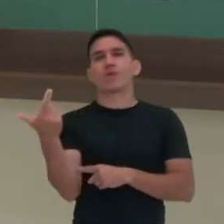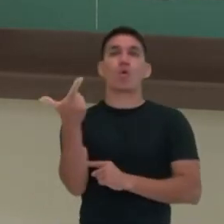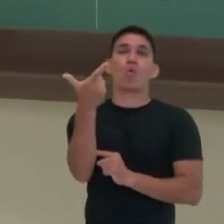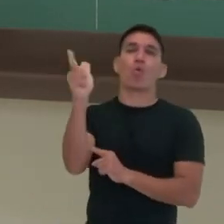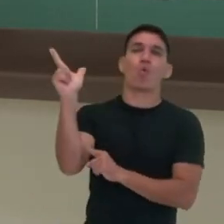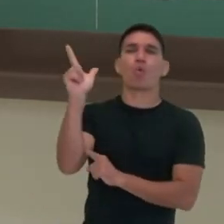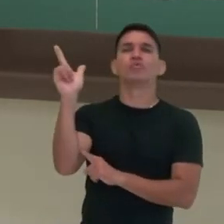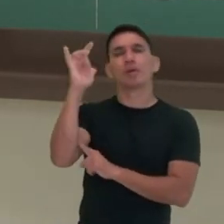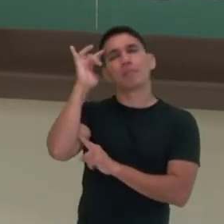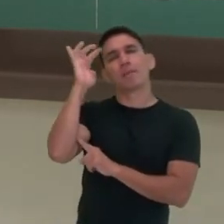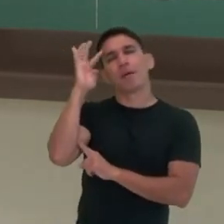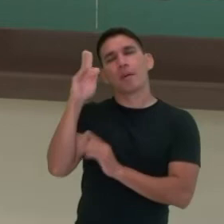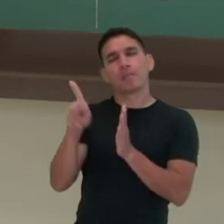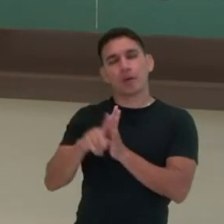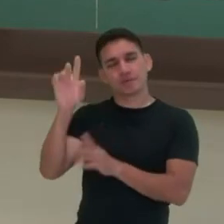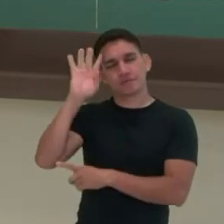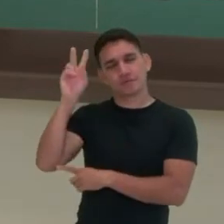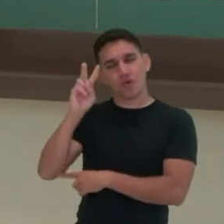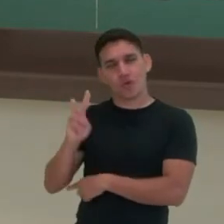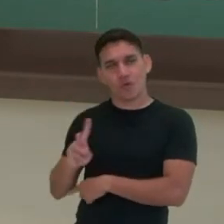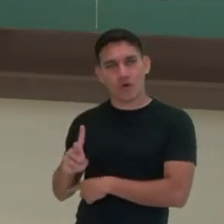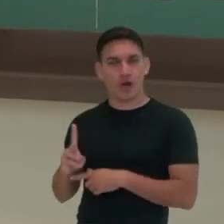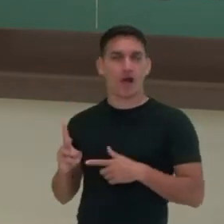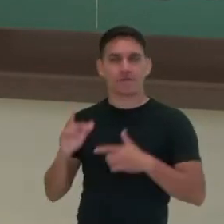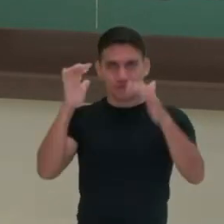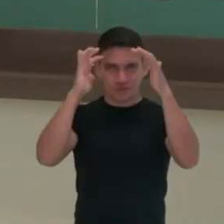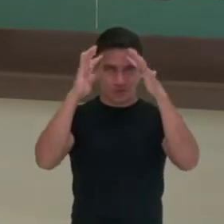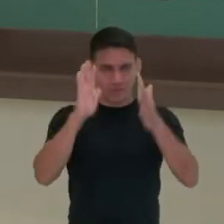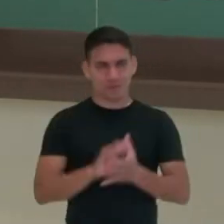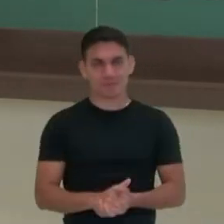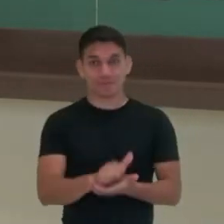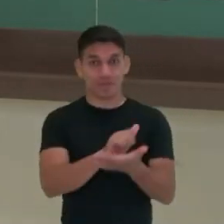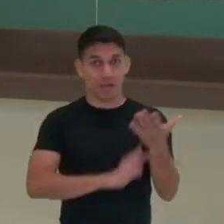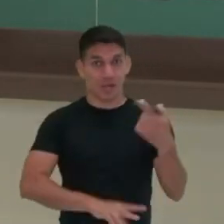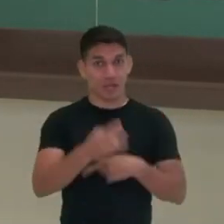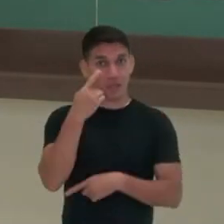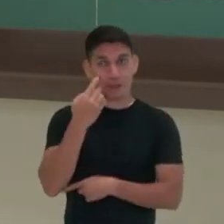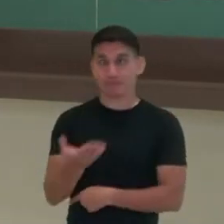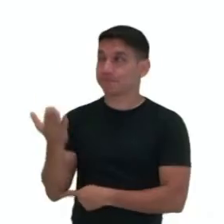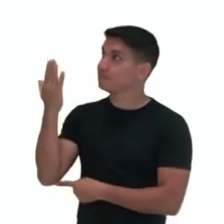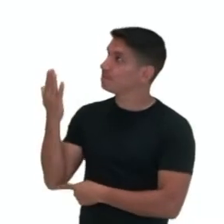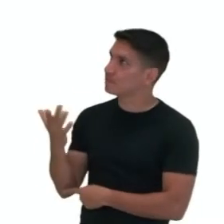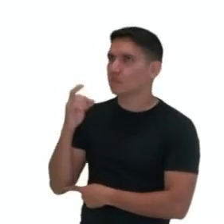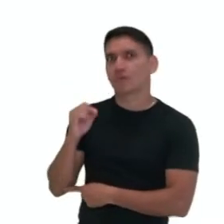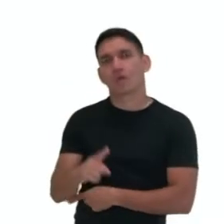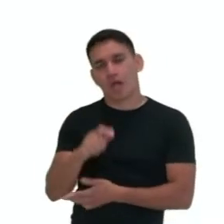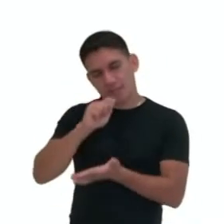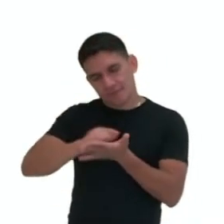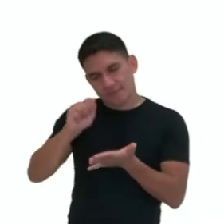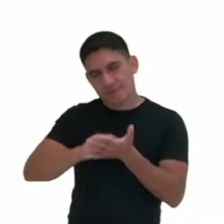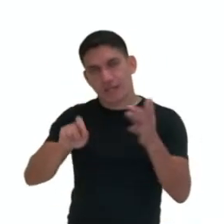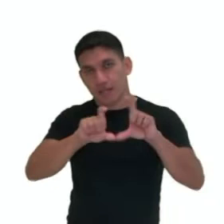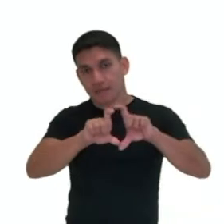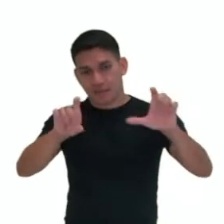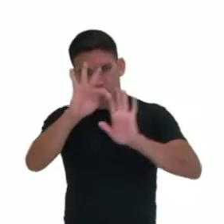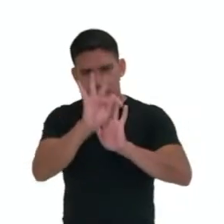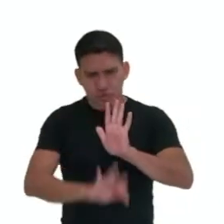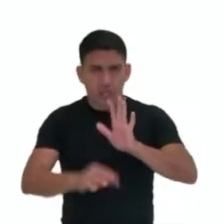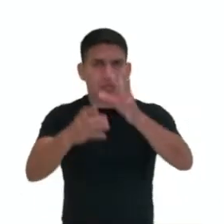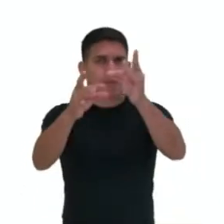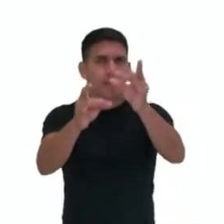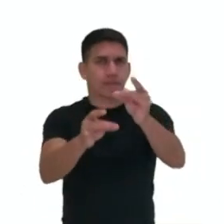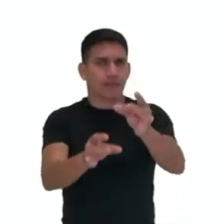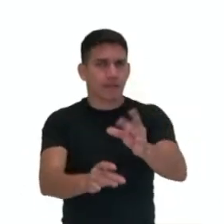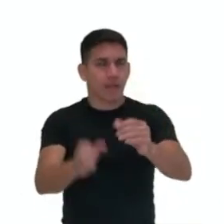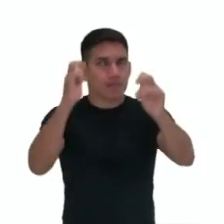pensadores da história da filosofia. Vamos para a nossa segunda atividade? Então vejam só, escreva um texto argumentativo